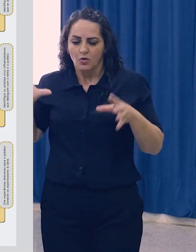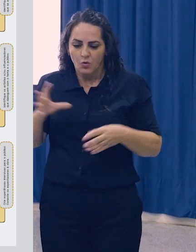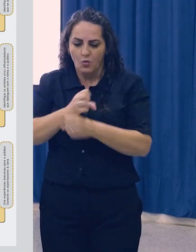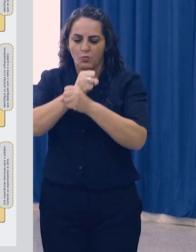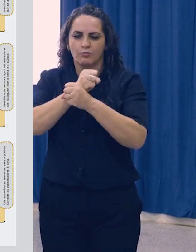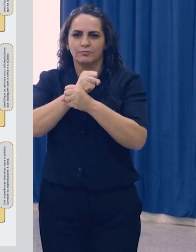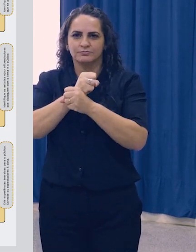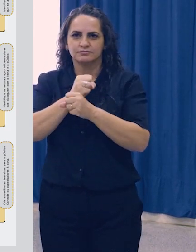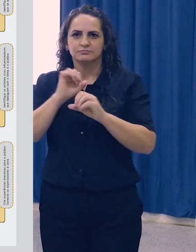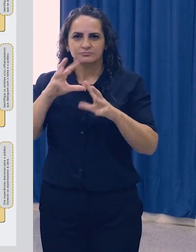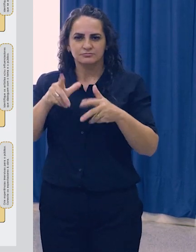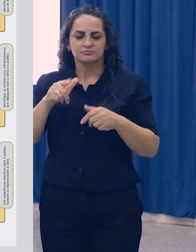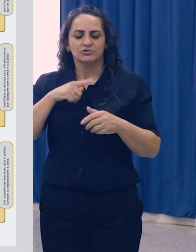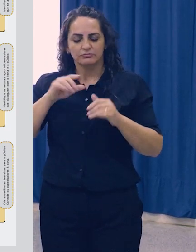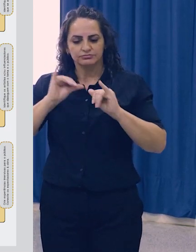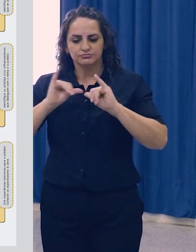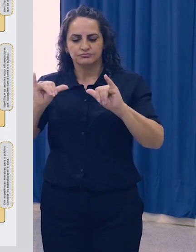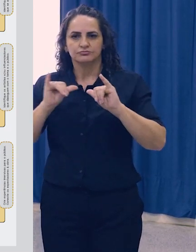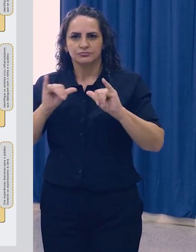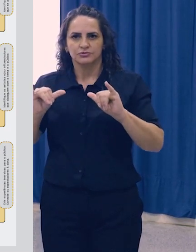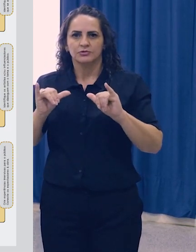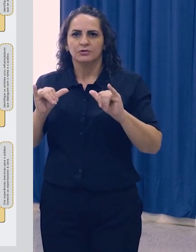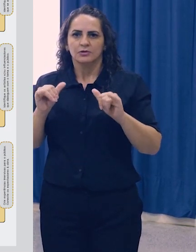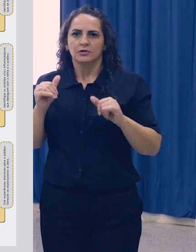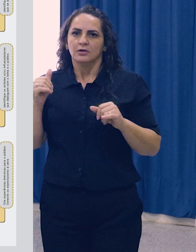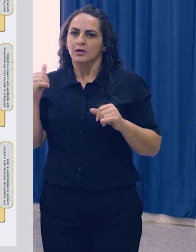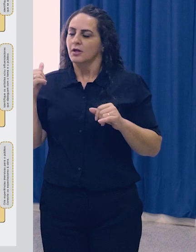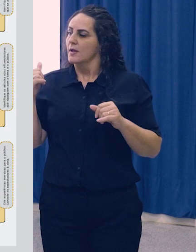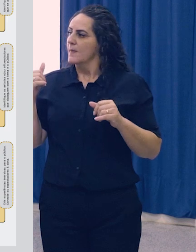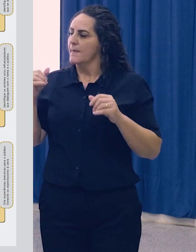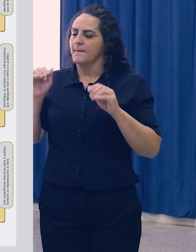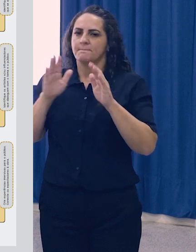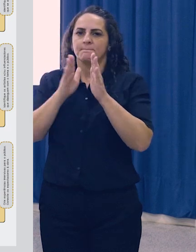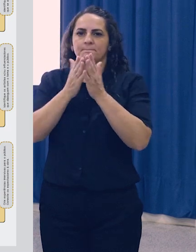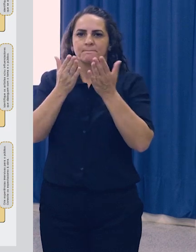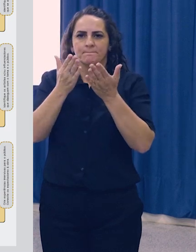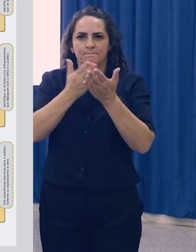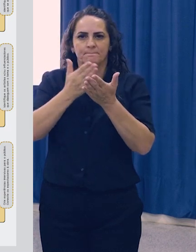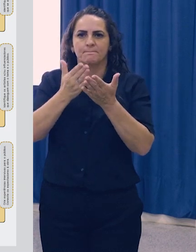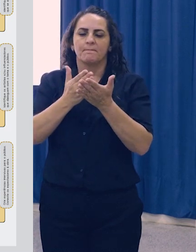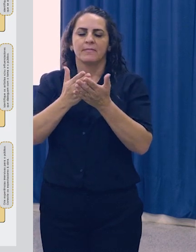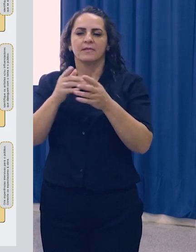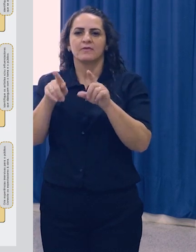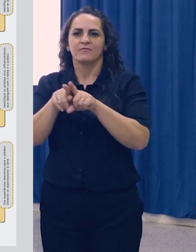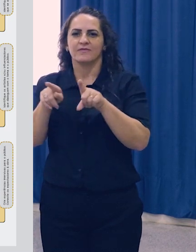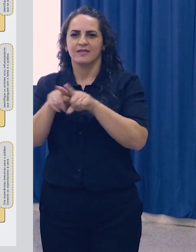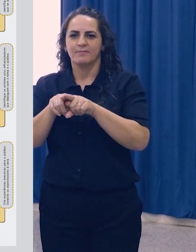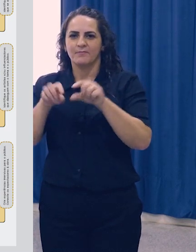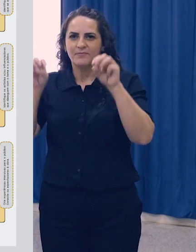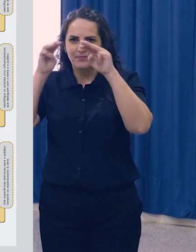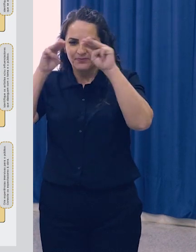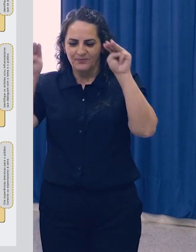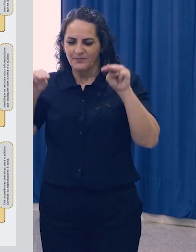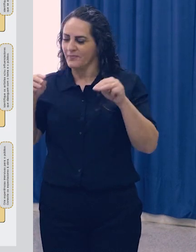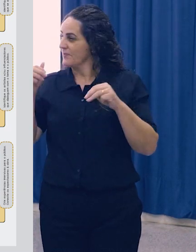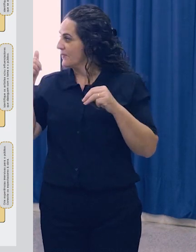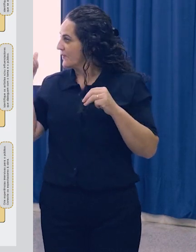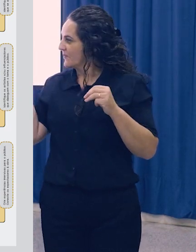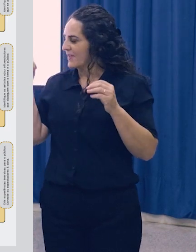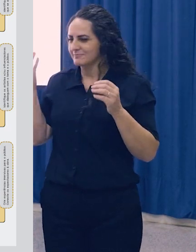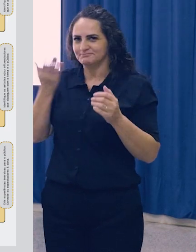divulgação. O e-book e o mapa, eles são amiguinhos. Você tem